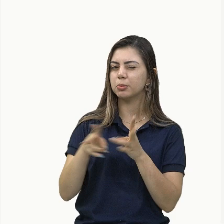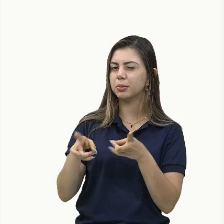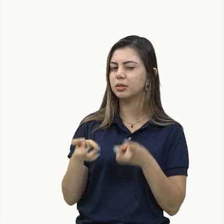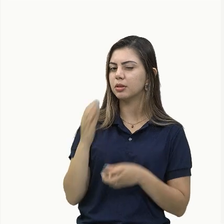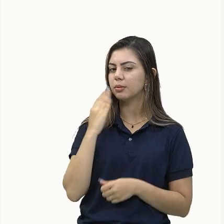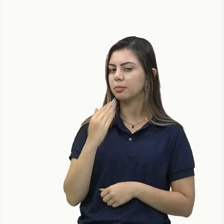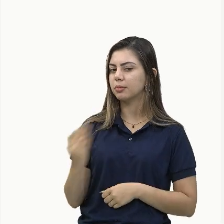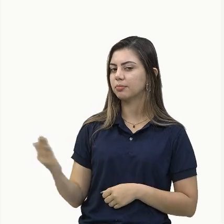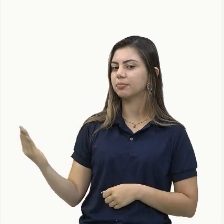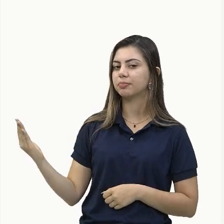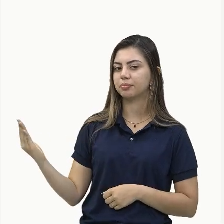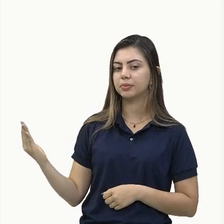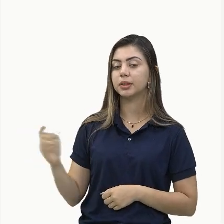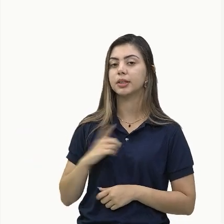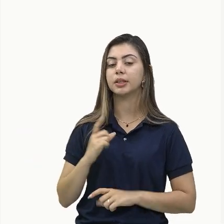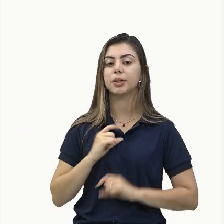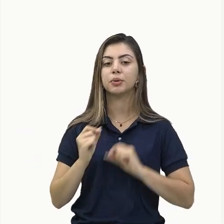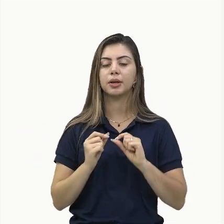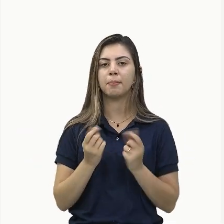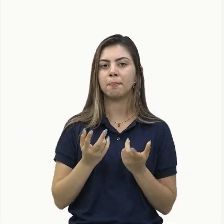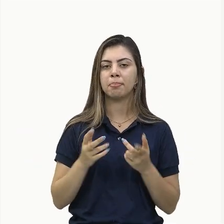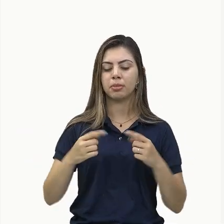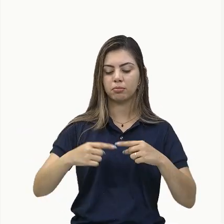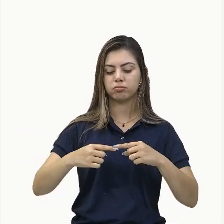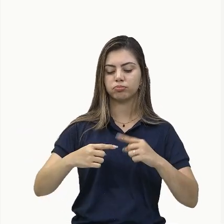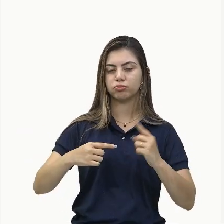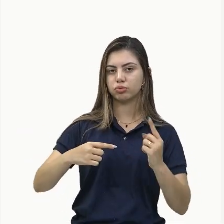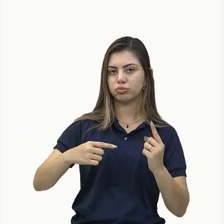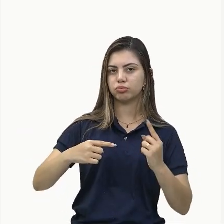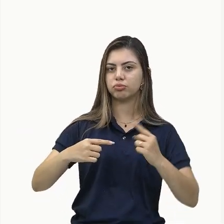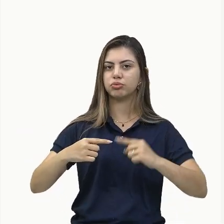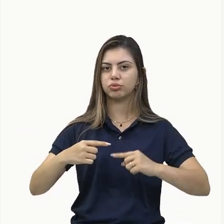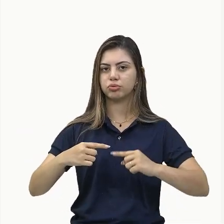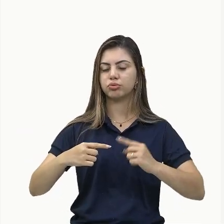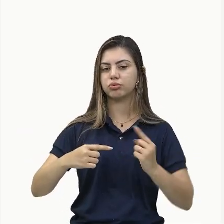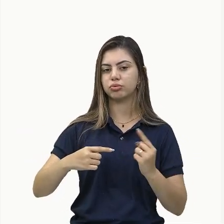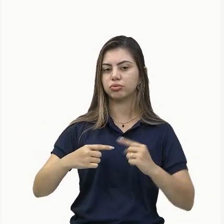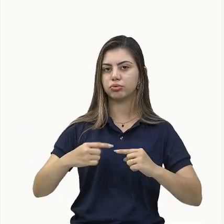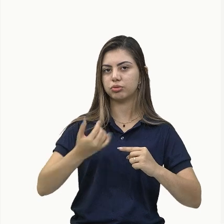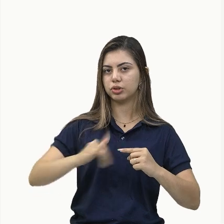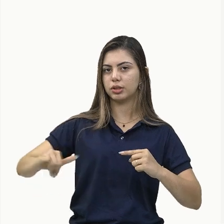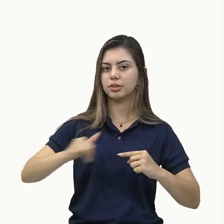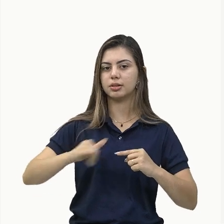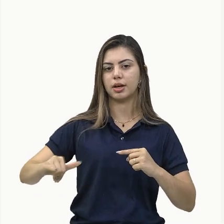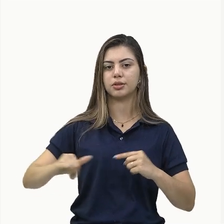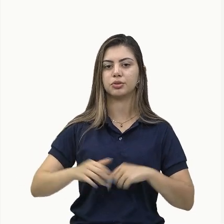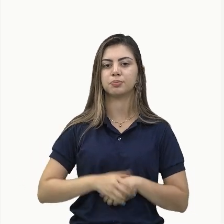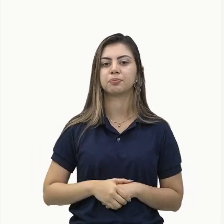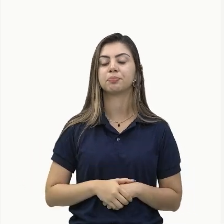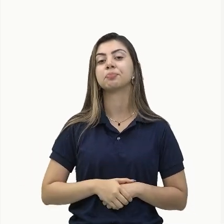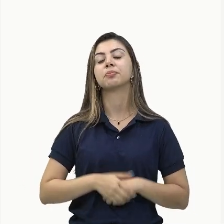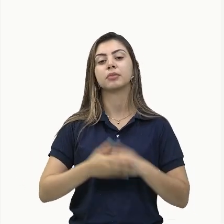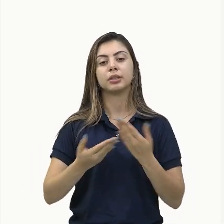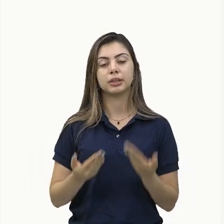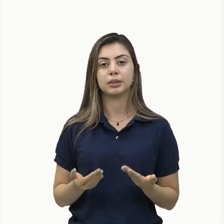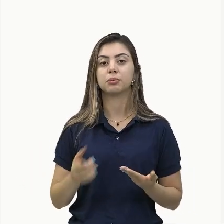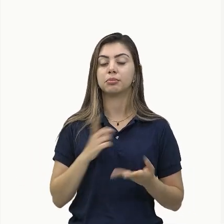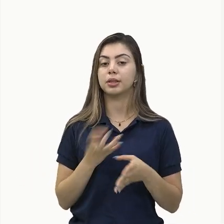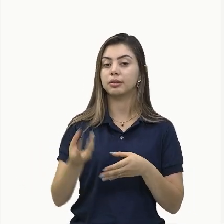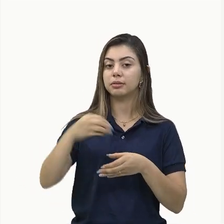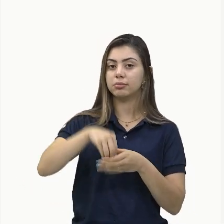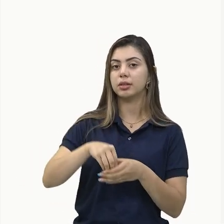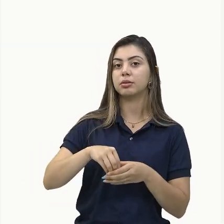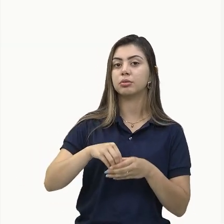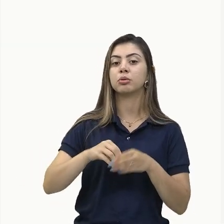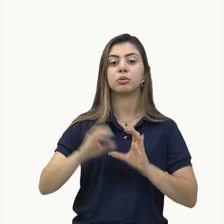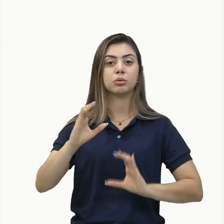uma chave que liga e desliga. Depois disso, para os circuitos elétricos,